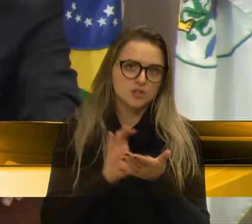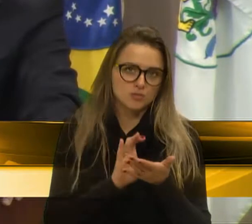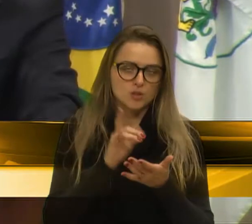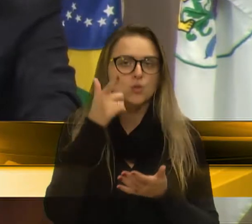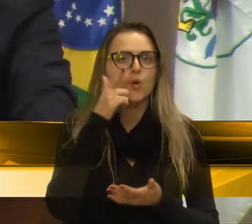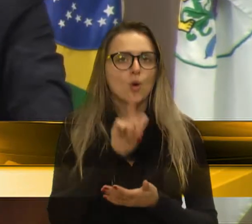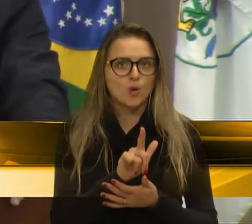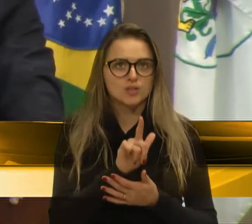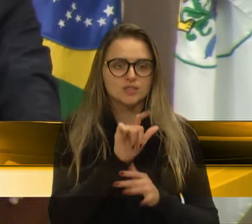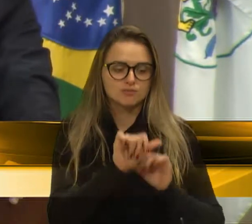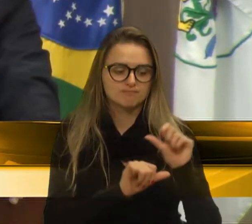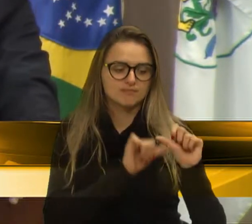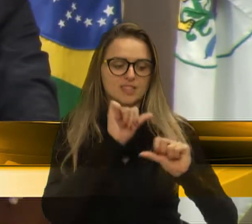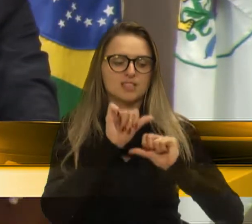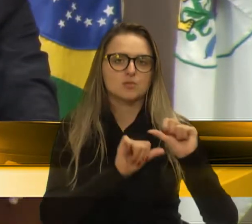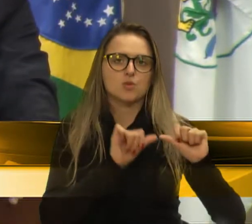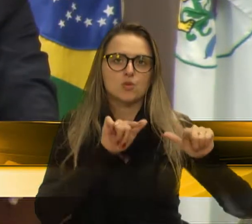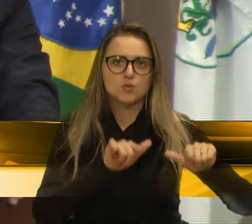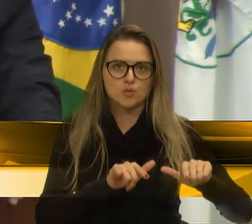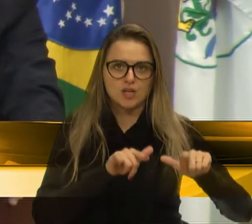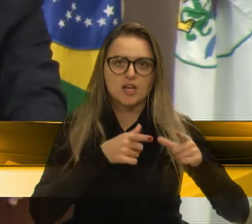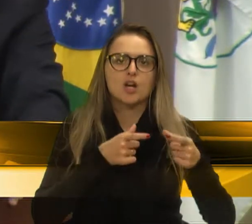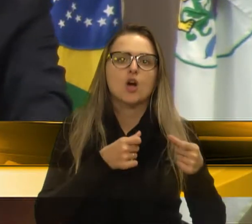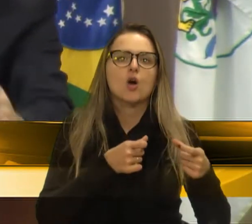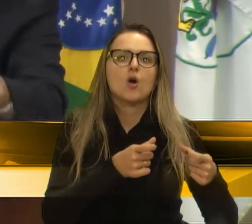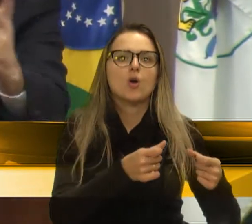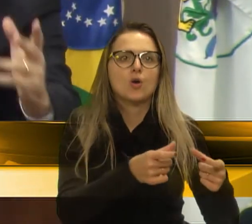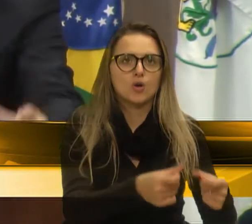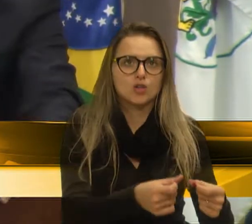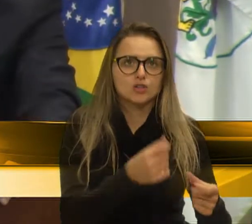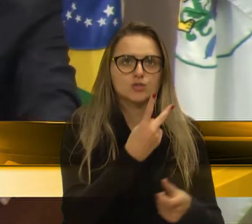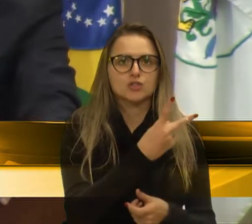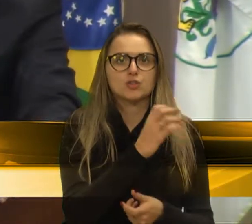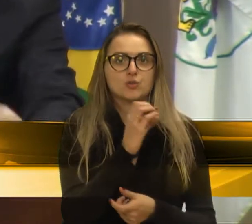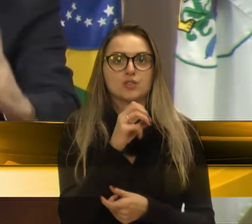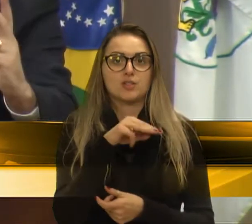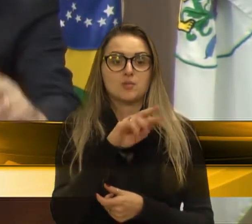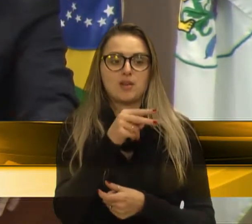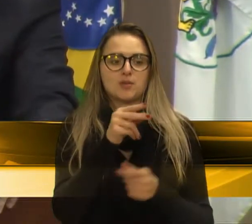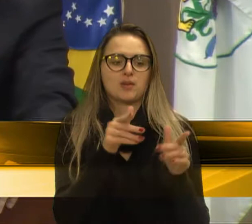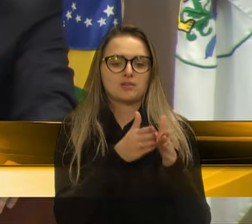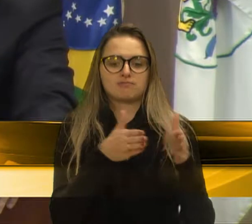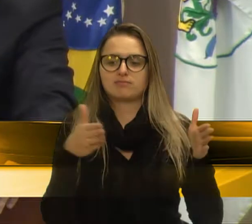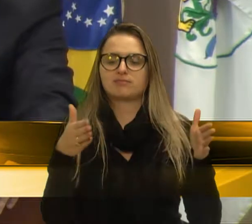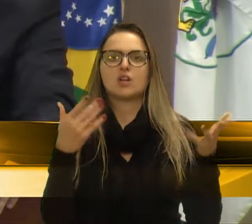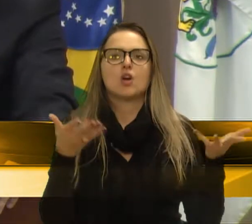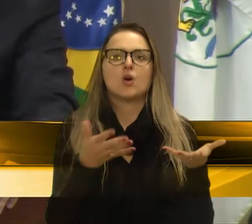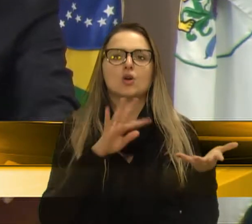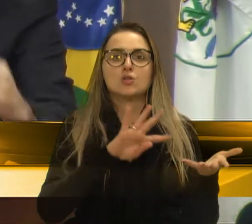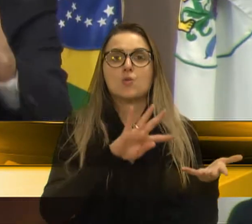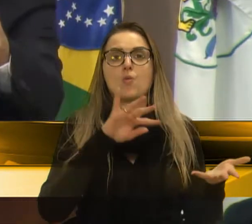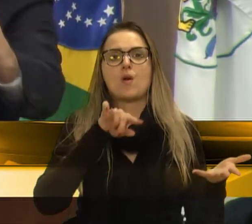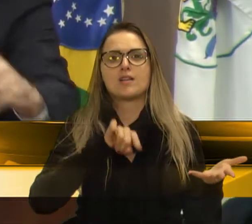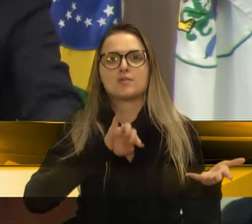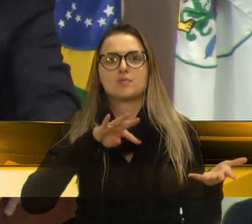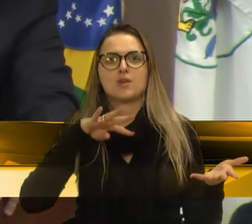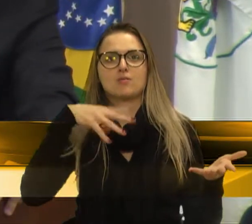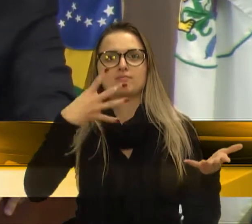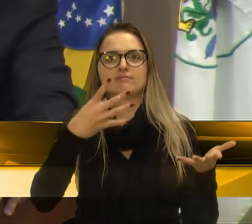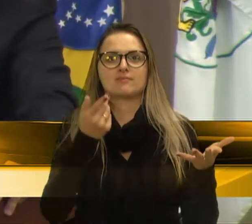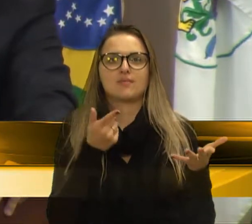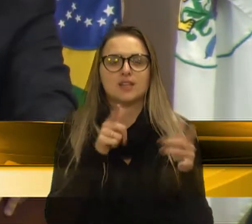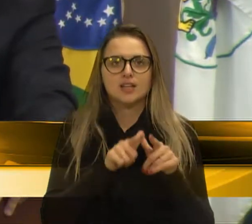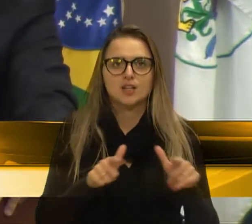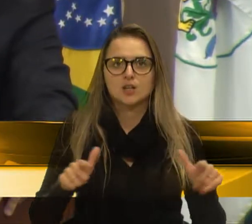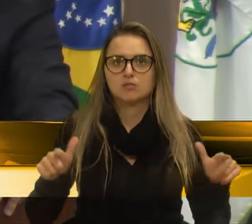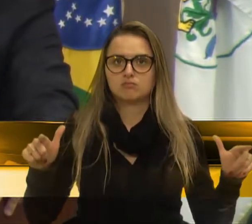conseguiu transformar uma unidade acanhada de oncologia de 200 metros quadrados numa área de quase 4.000, suprindo a carência